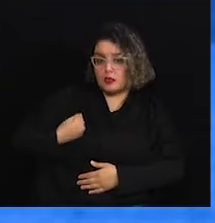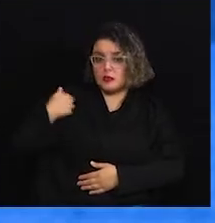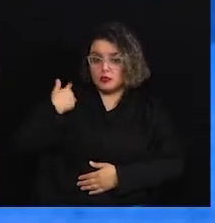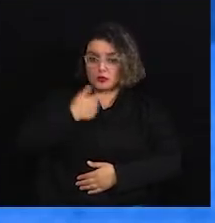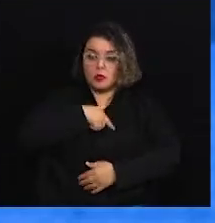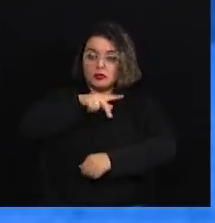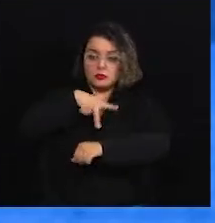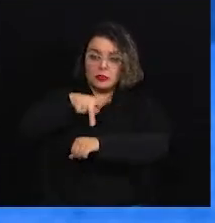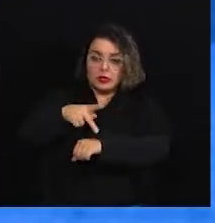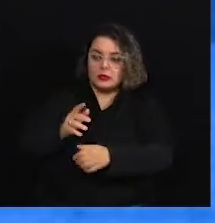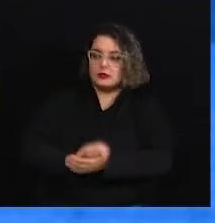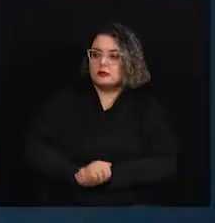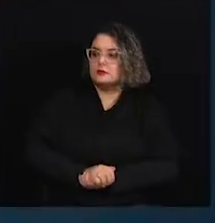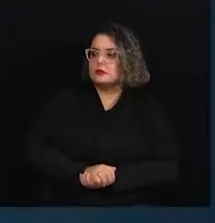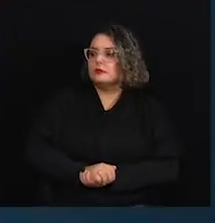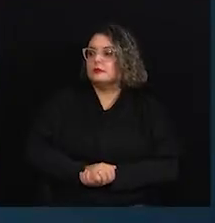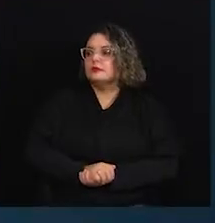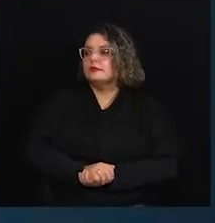no nosso país?